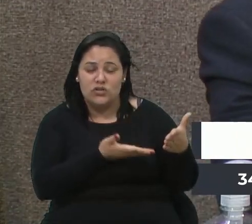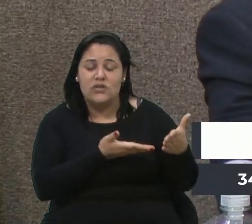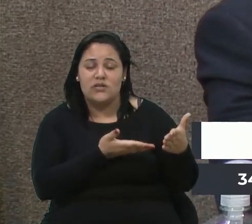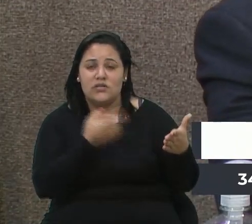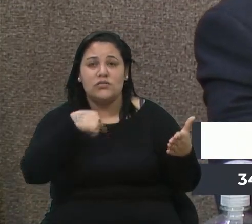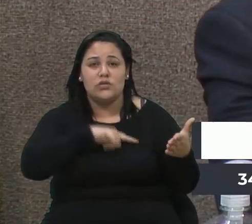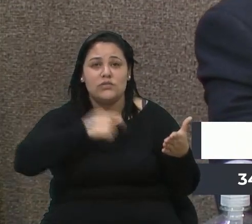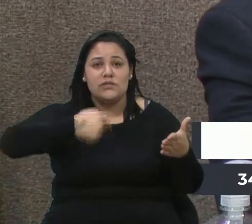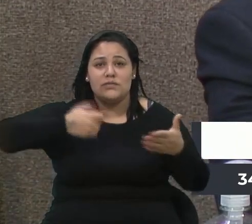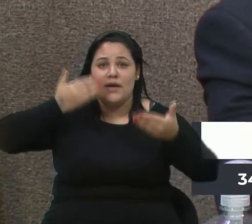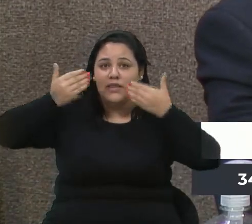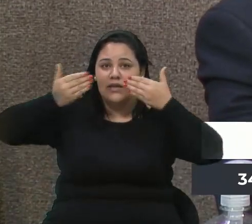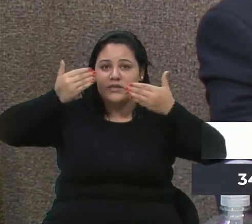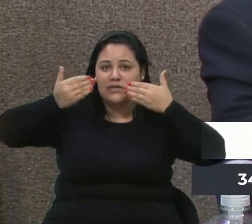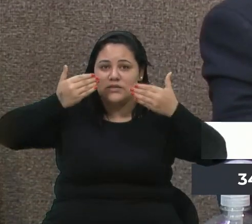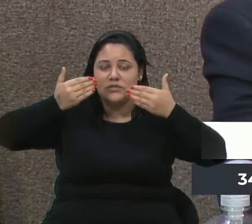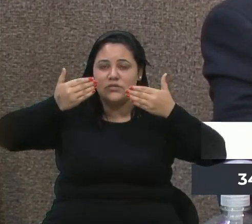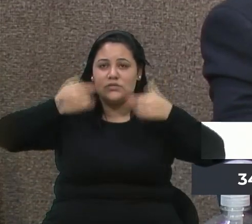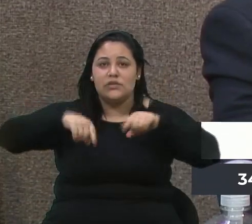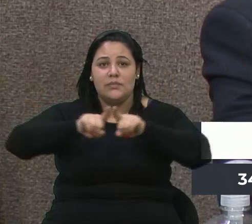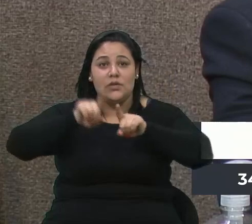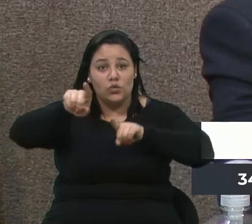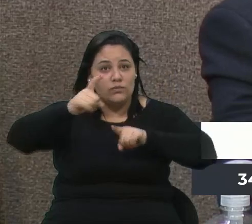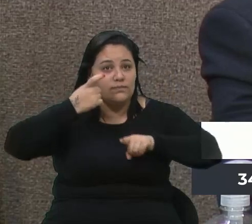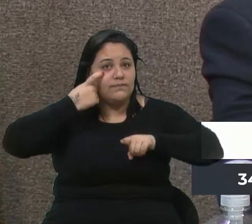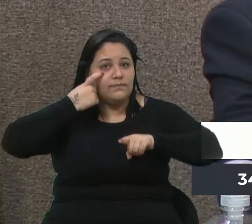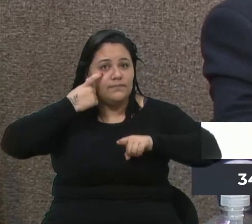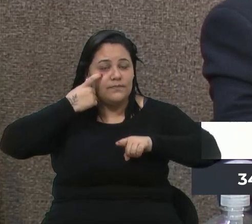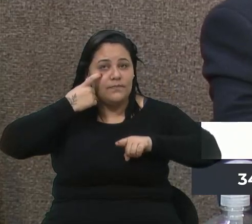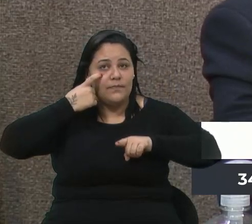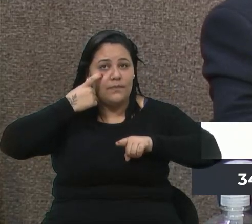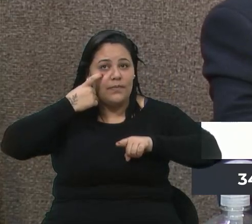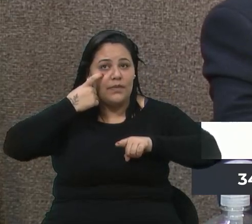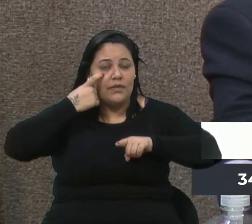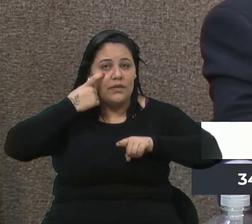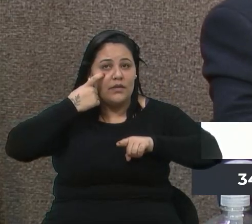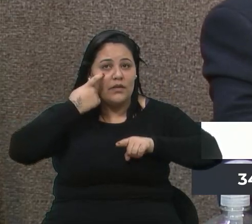precisamos analisar, o senhor está atento a isso também, do Financiarte.